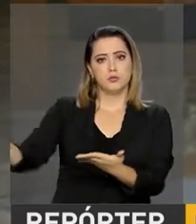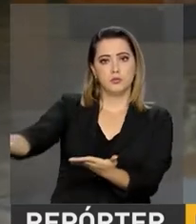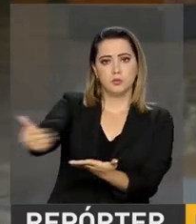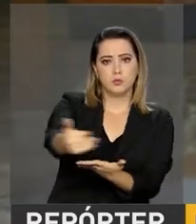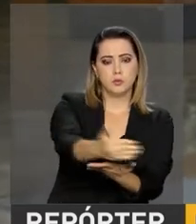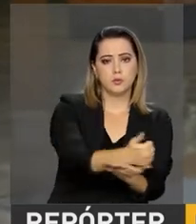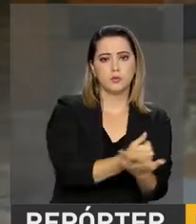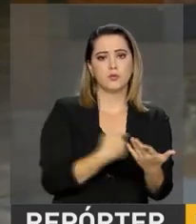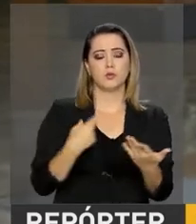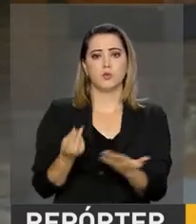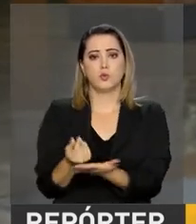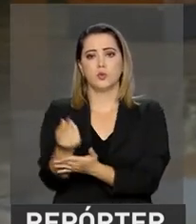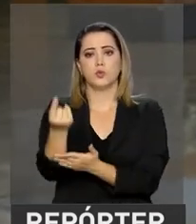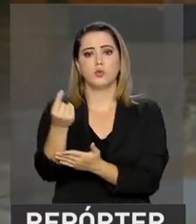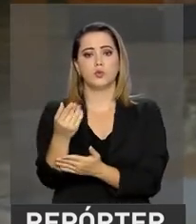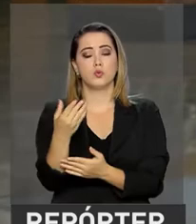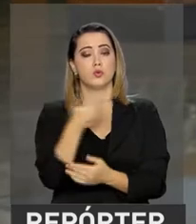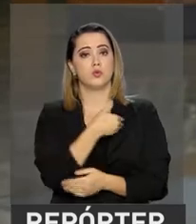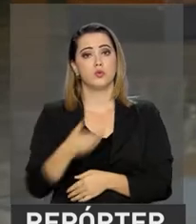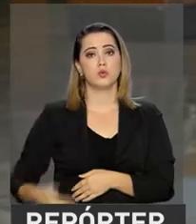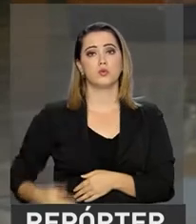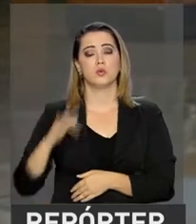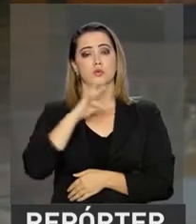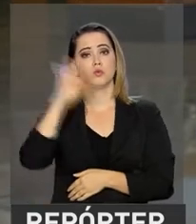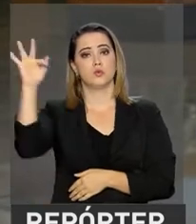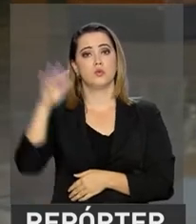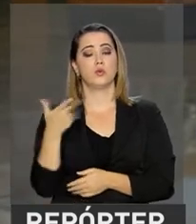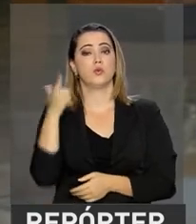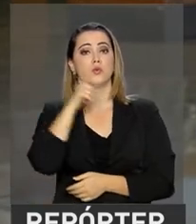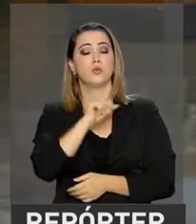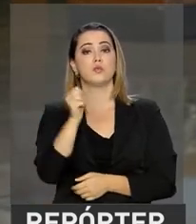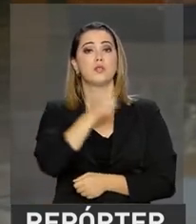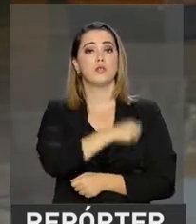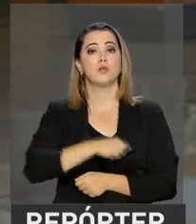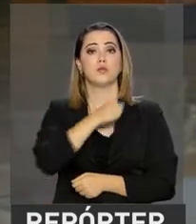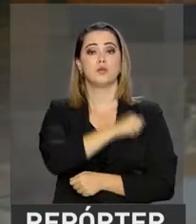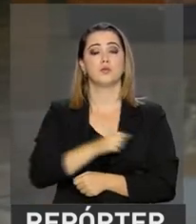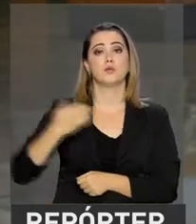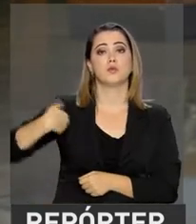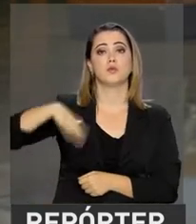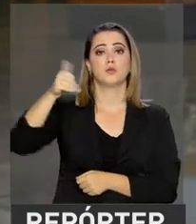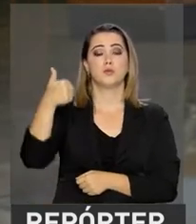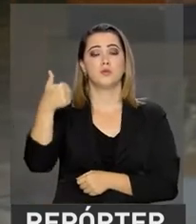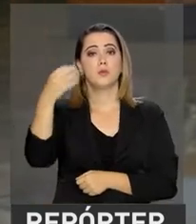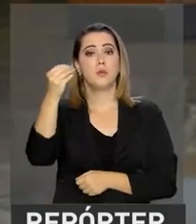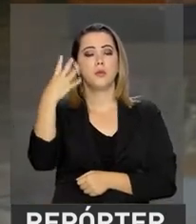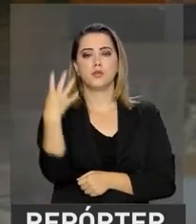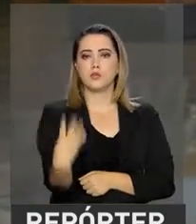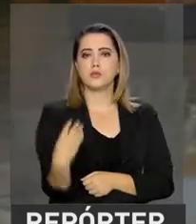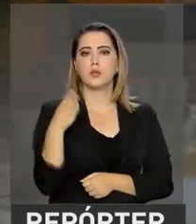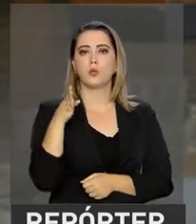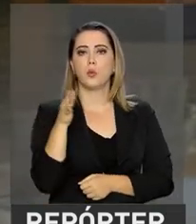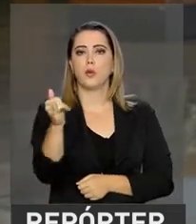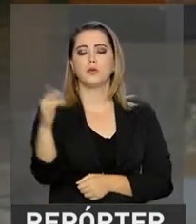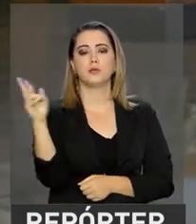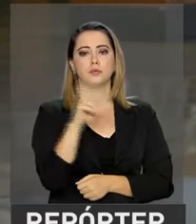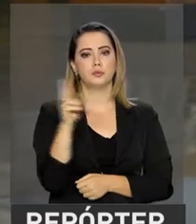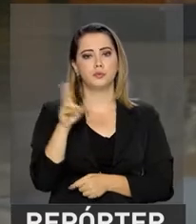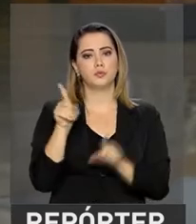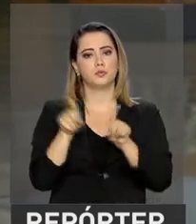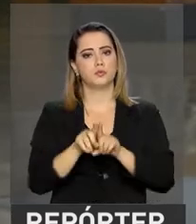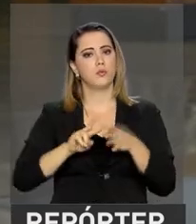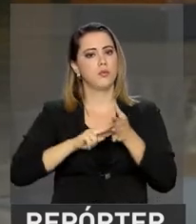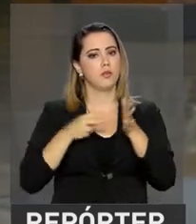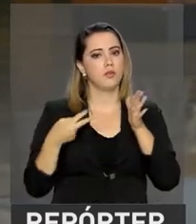das receitas federais atingiu no mês de agosto mês passado mais de 104 bilhões de reais